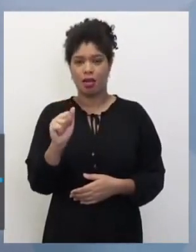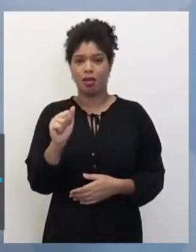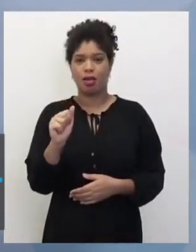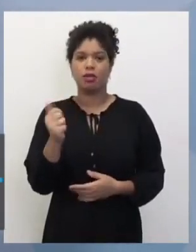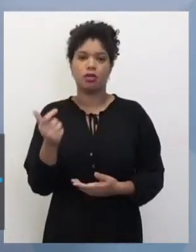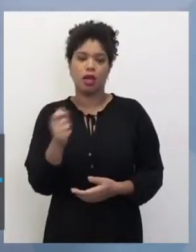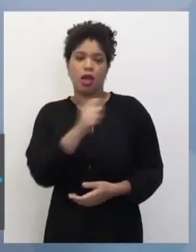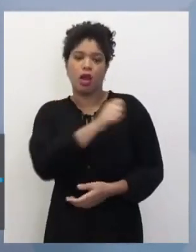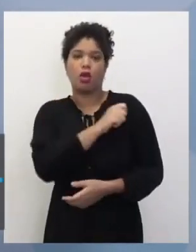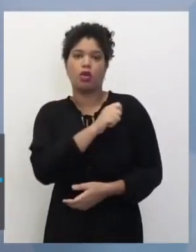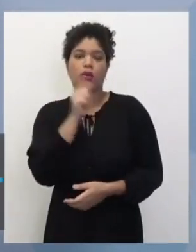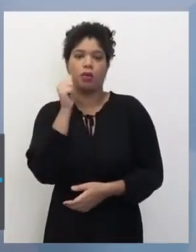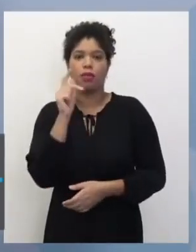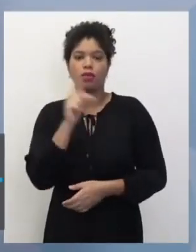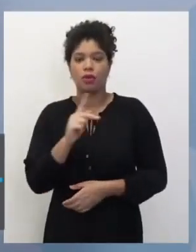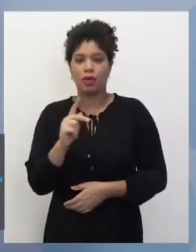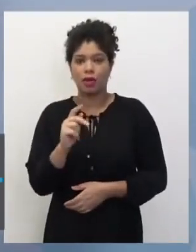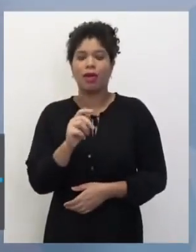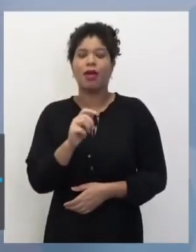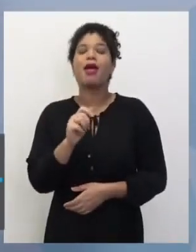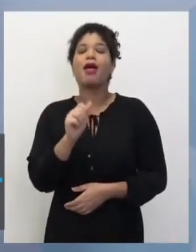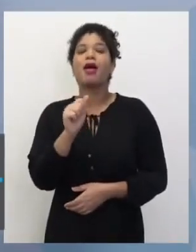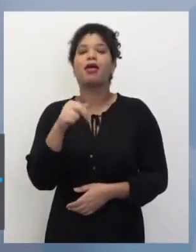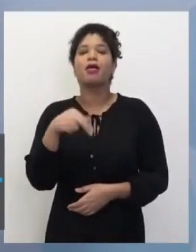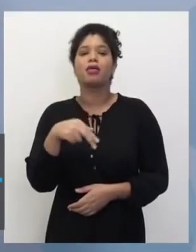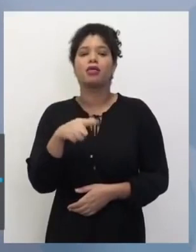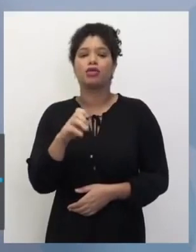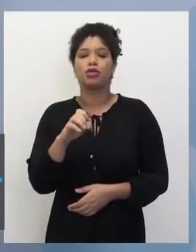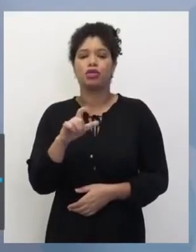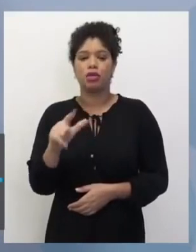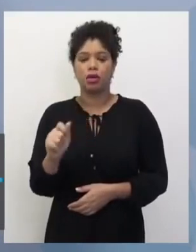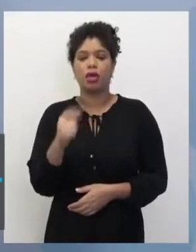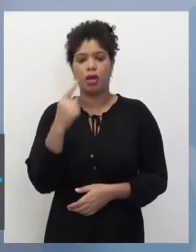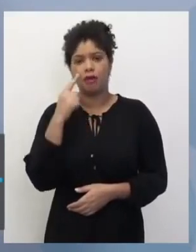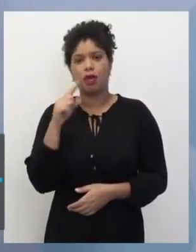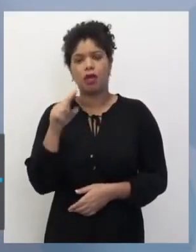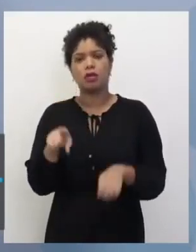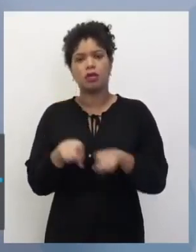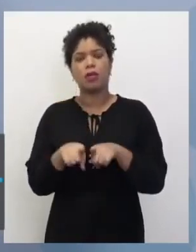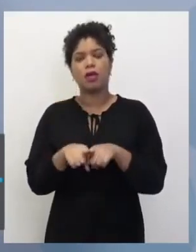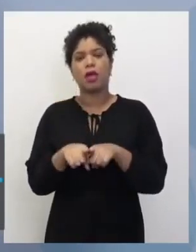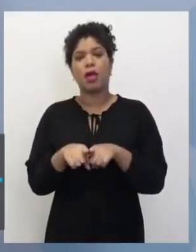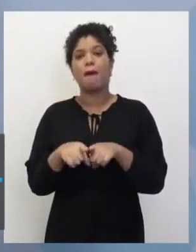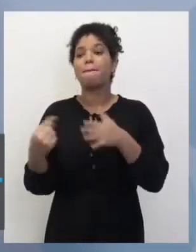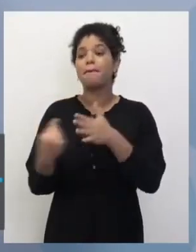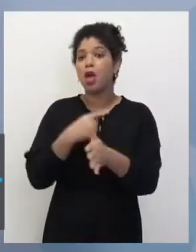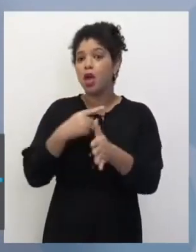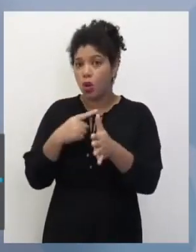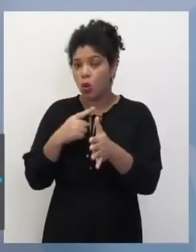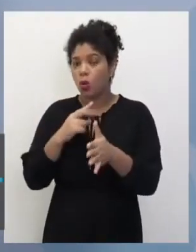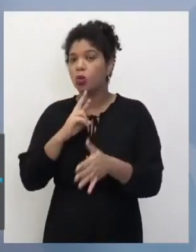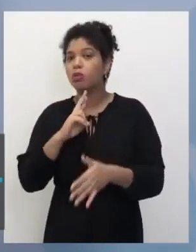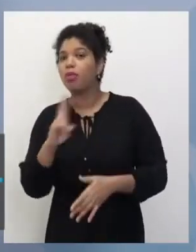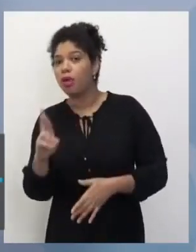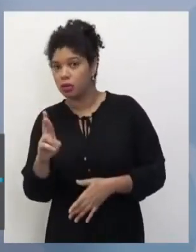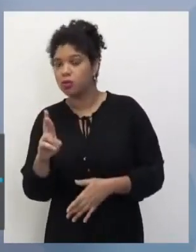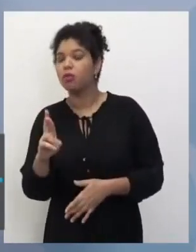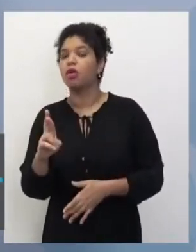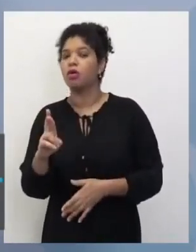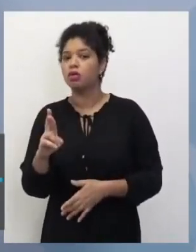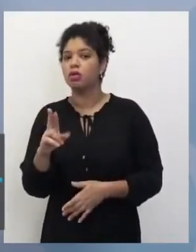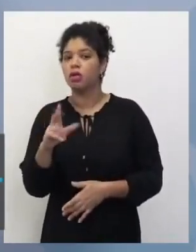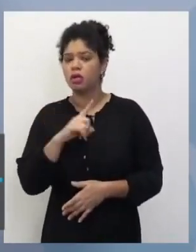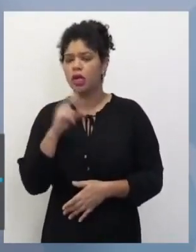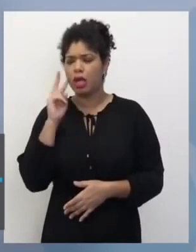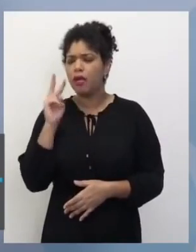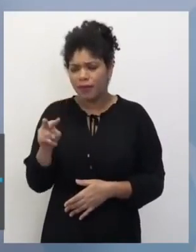quem mais aqui? Eu lembro que eu vi aqui alguém falar de perguntas e respostas. Deixa eu ver aqui. Eu